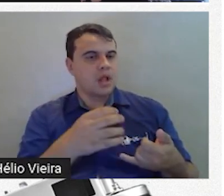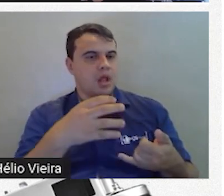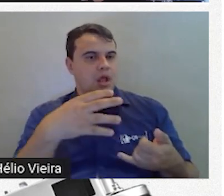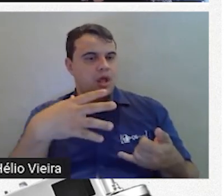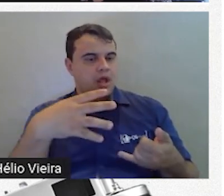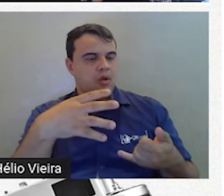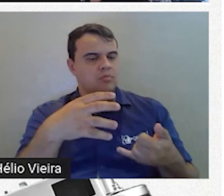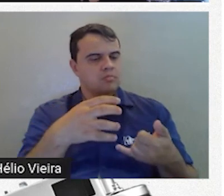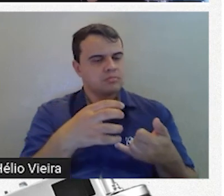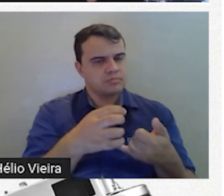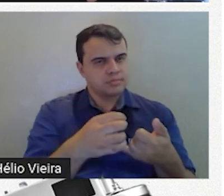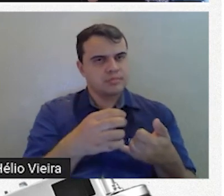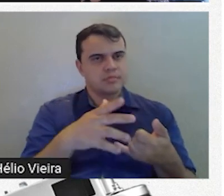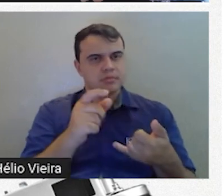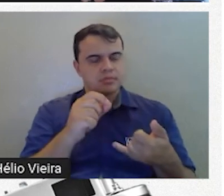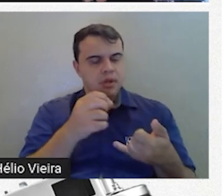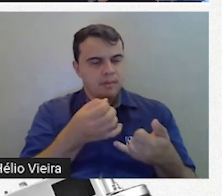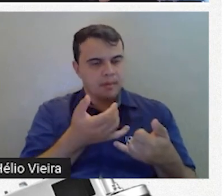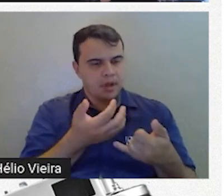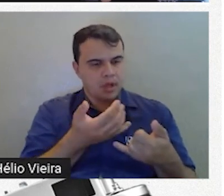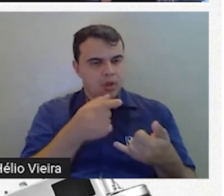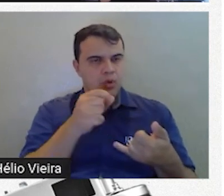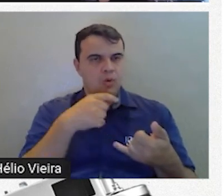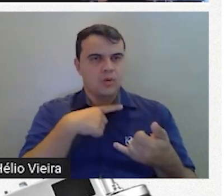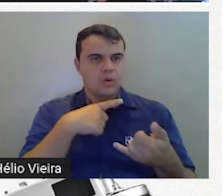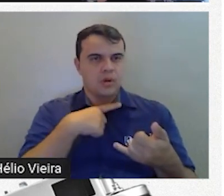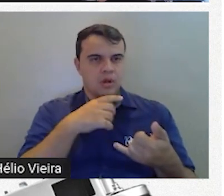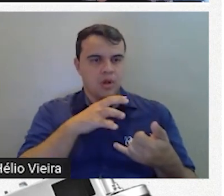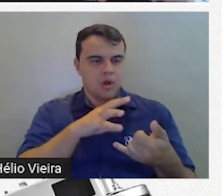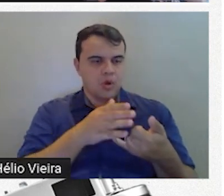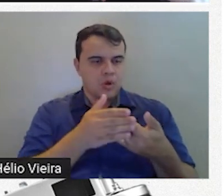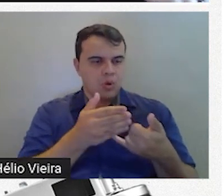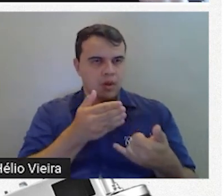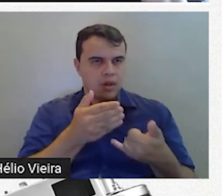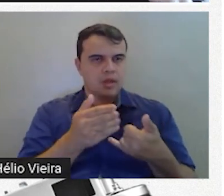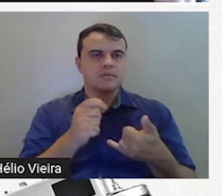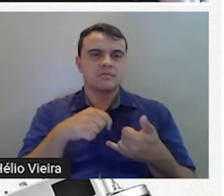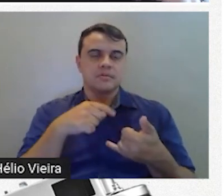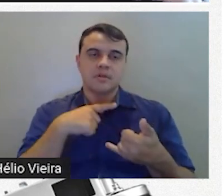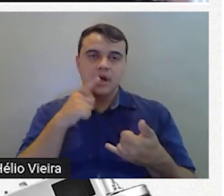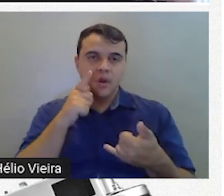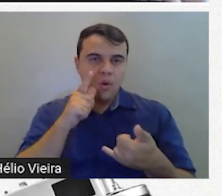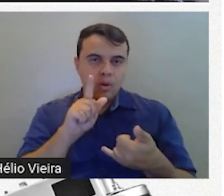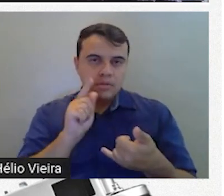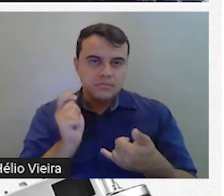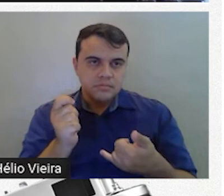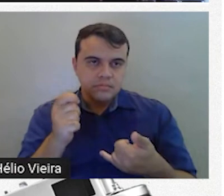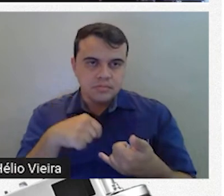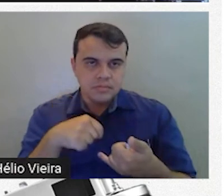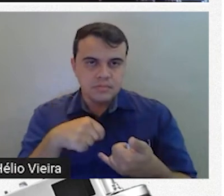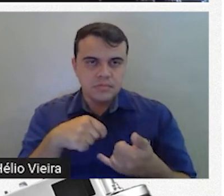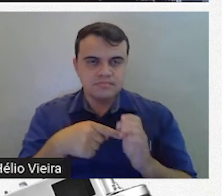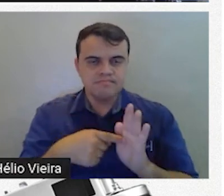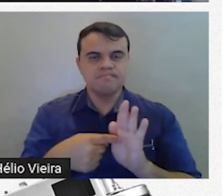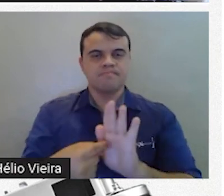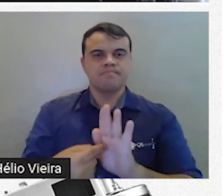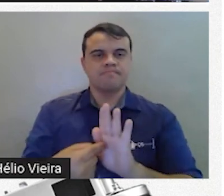claro, aumentar o brilho, aumentar o contraste, e com isso trazer,